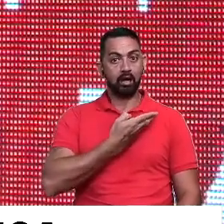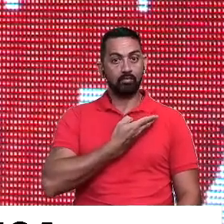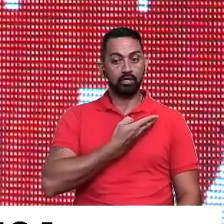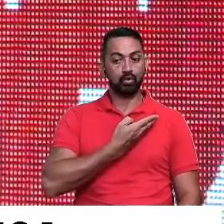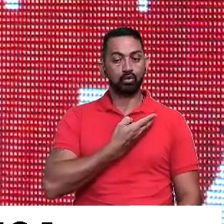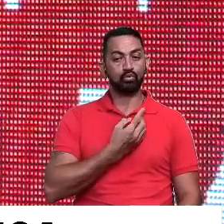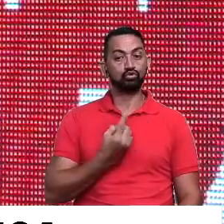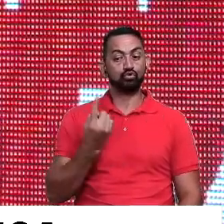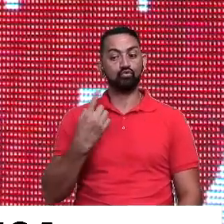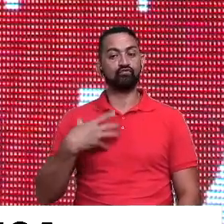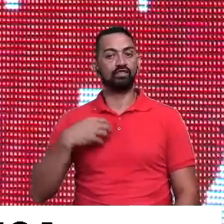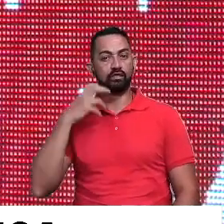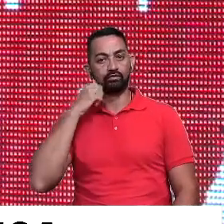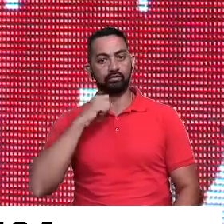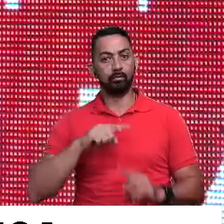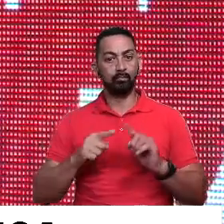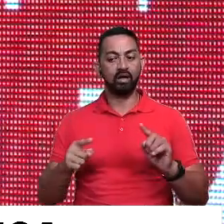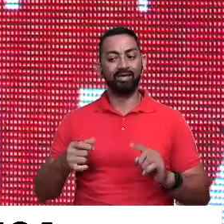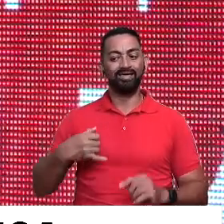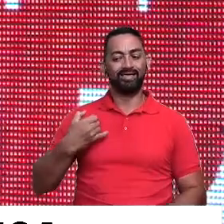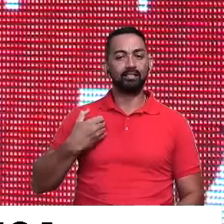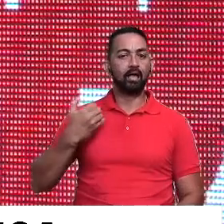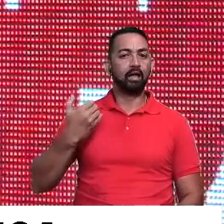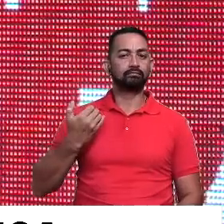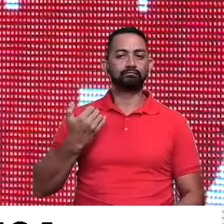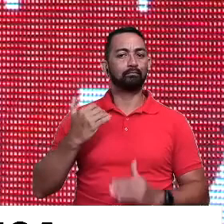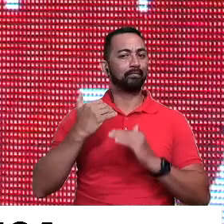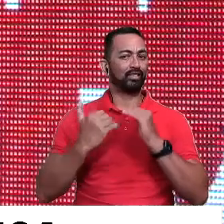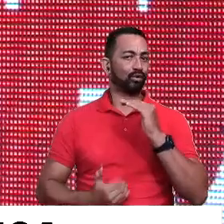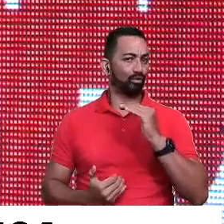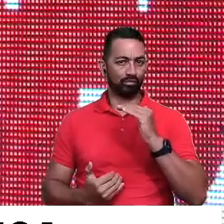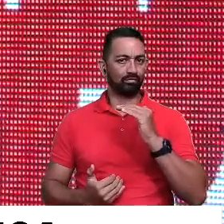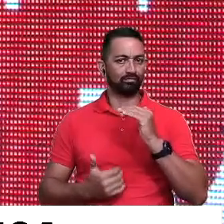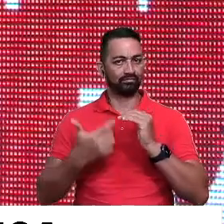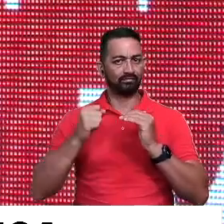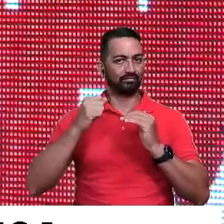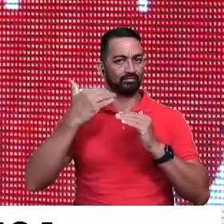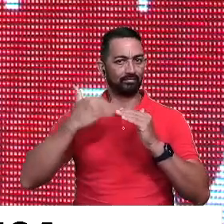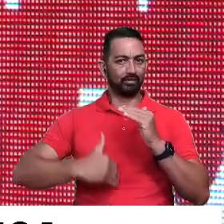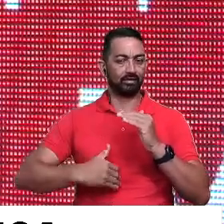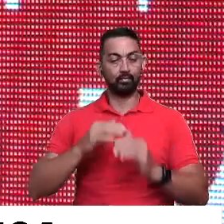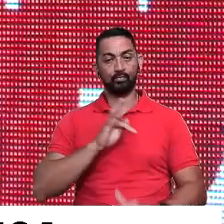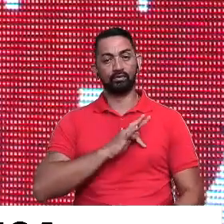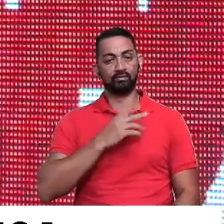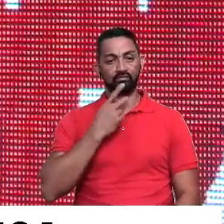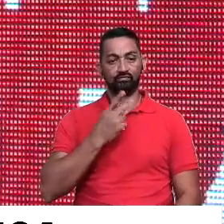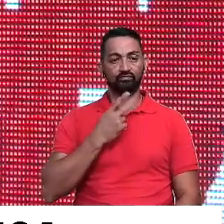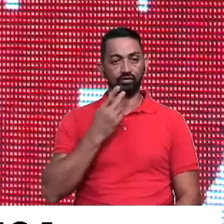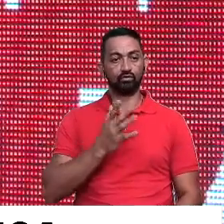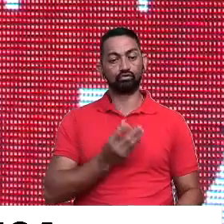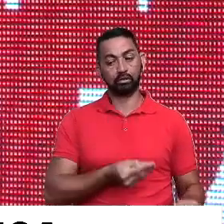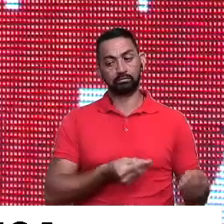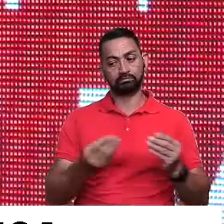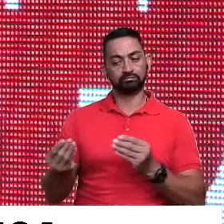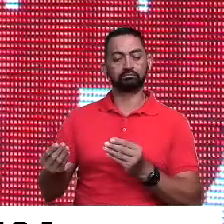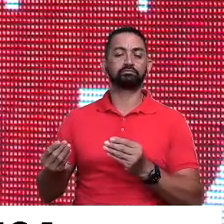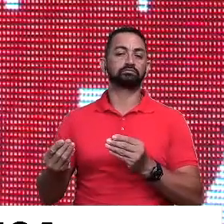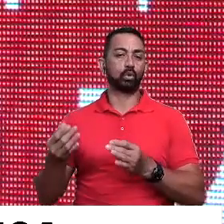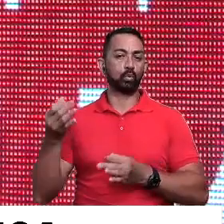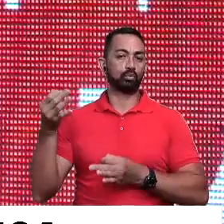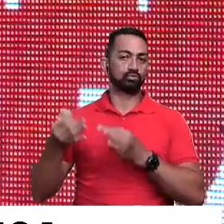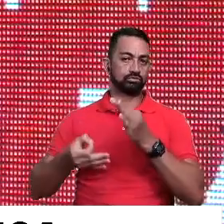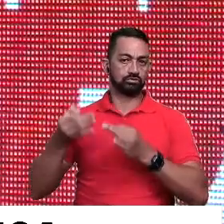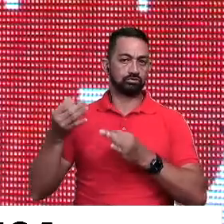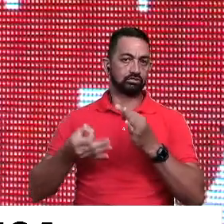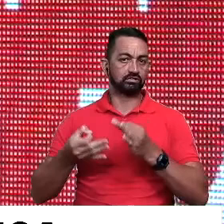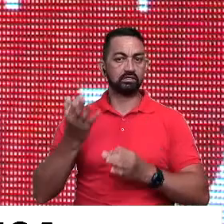amigo de um dos enteados, só que eles são menores de idade, os enteados. E aí o que a Polícia Civil disse foi que passou o caso para a Vara da